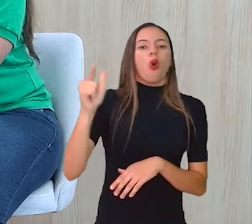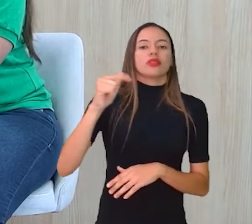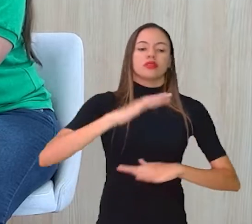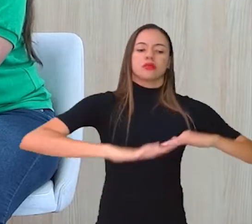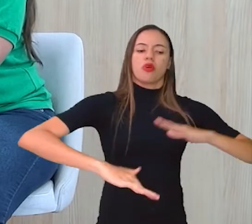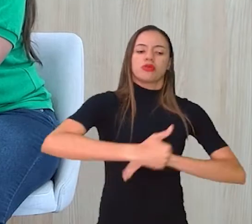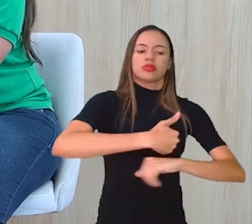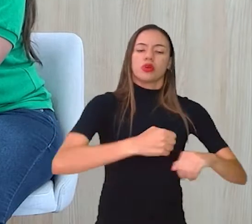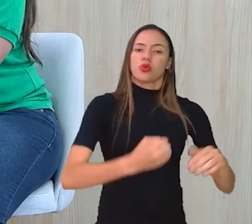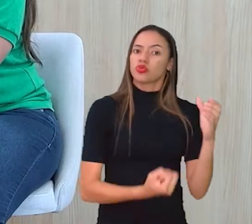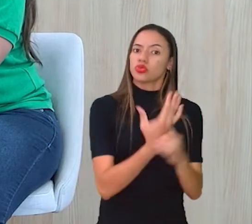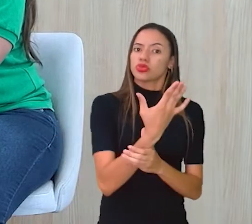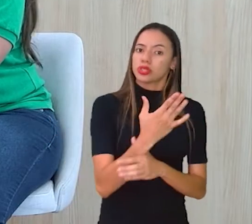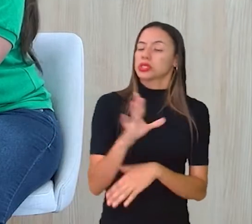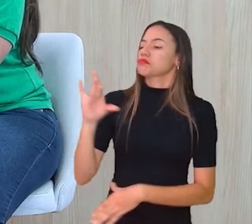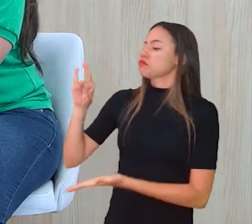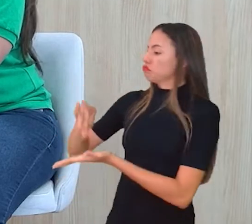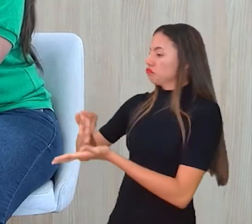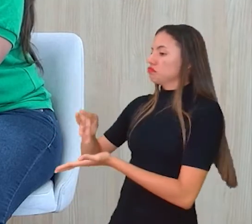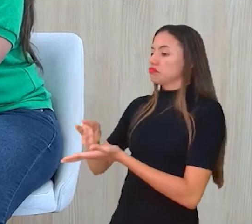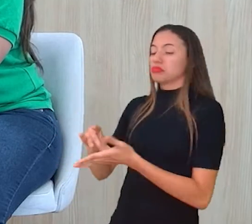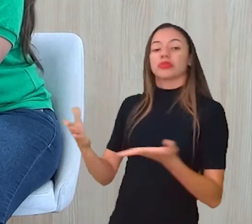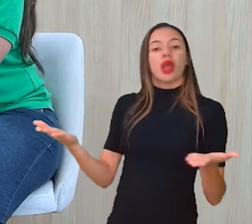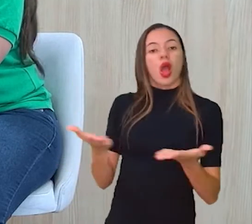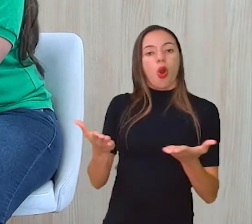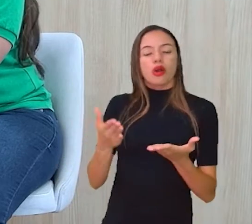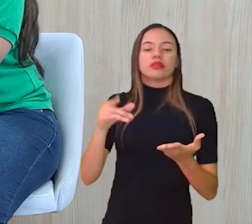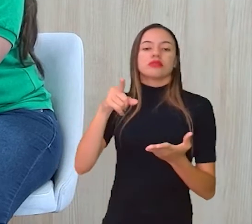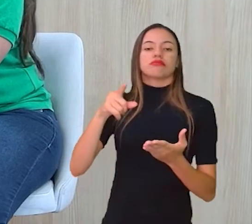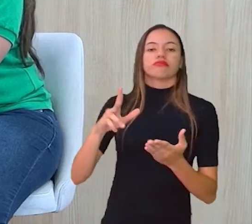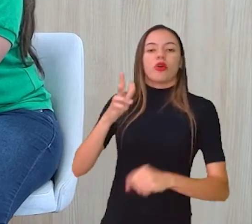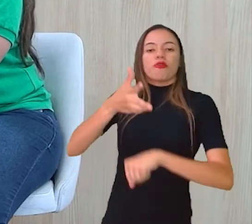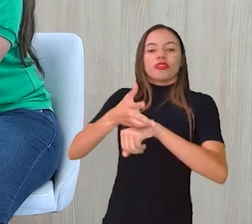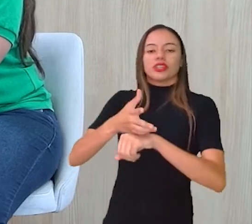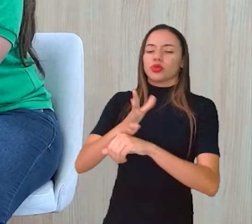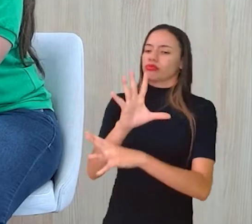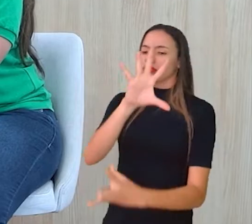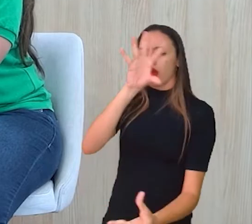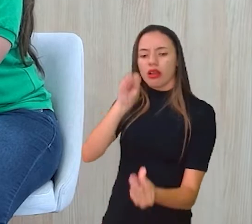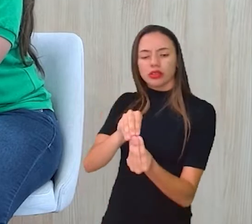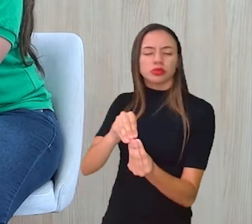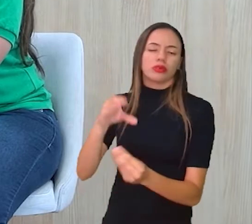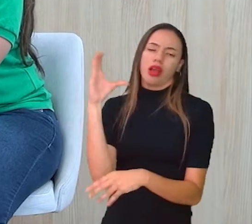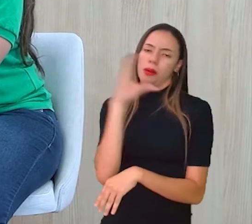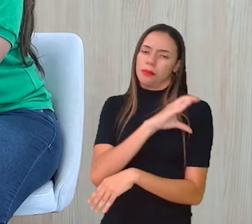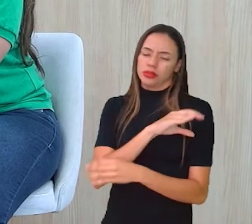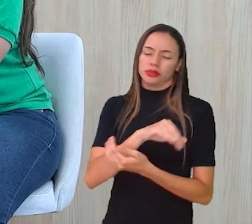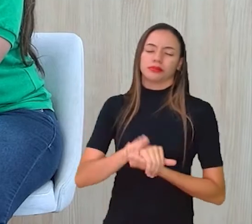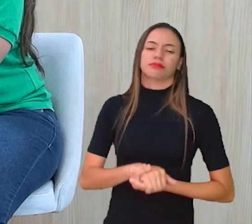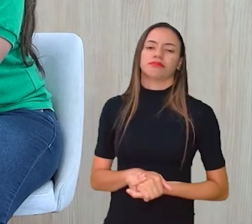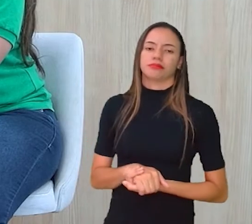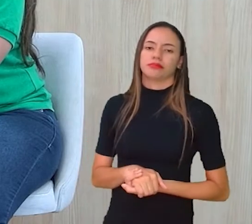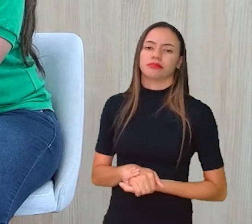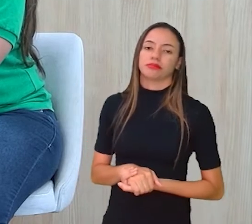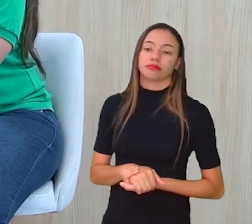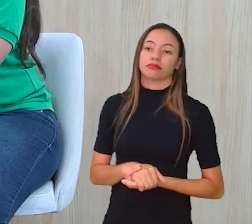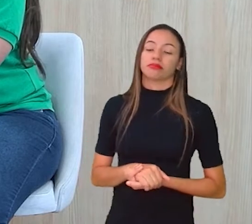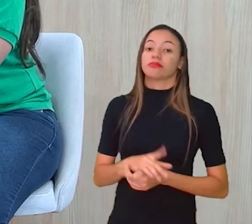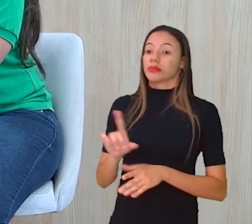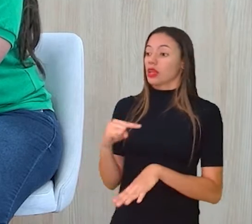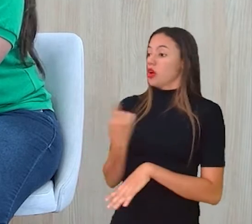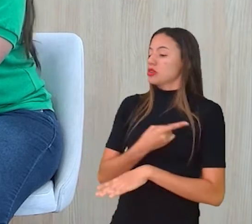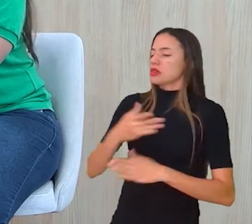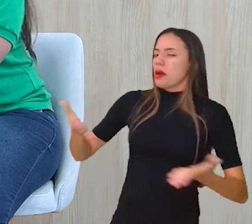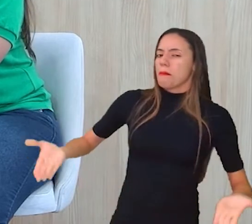é o ponto que a gente chega agora, né? A gente vai ver um vídeo resumo, rapidinho, e a gente vai justamente instigar